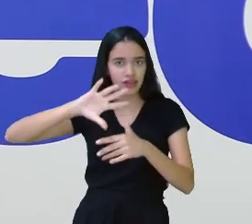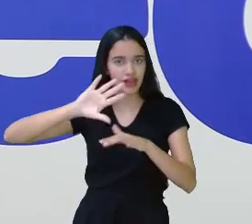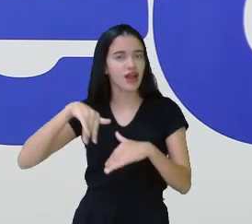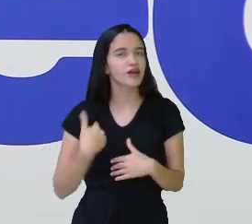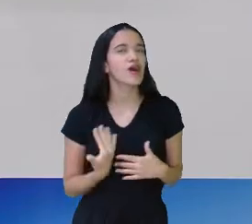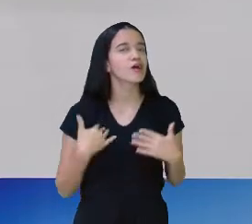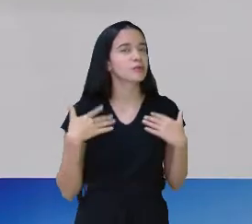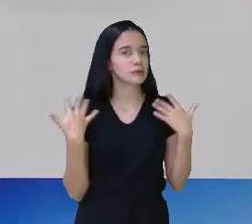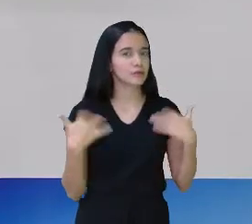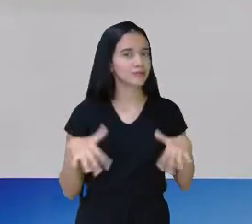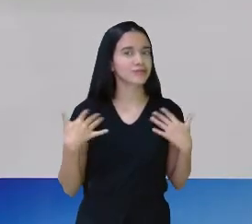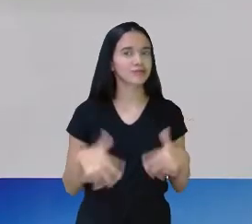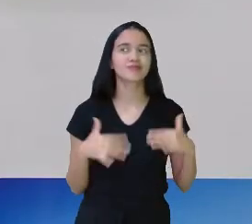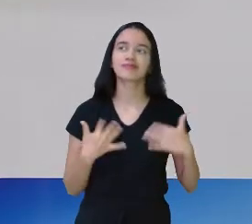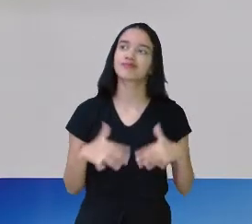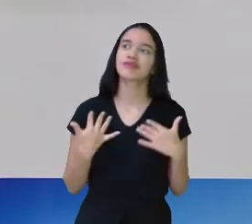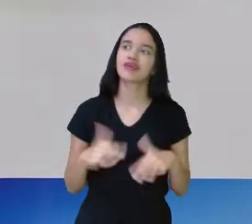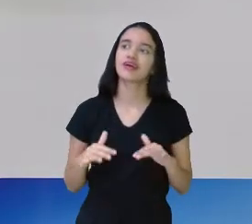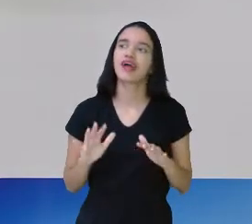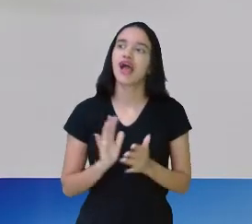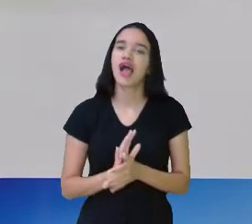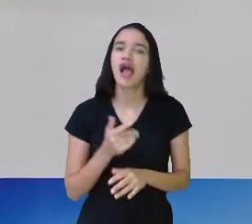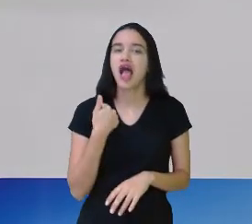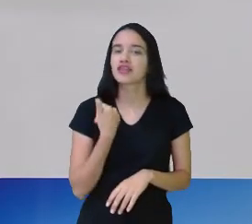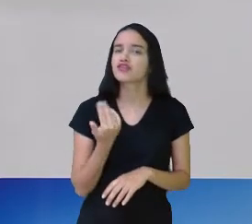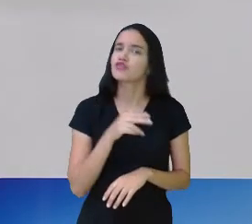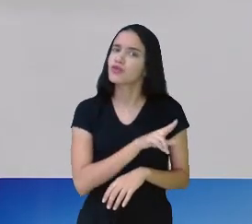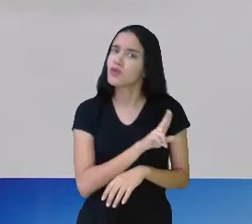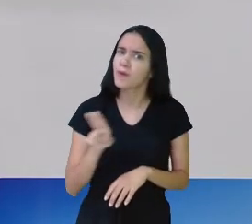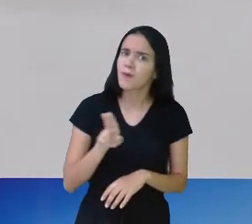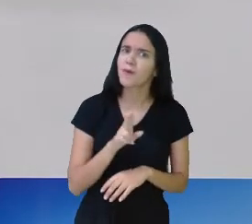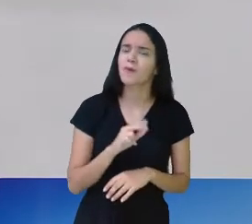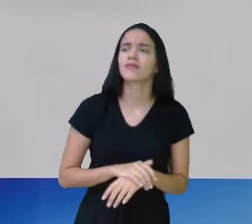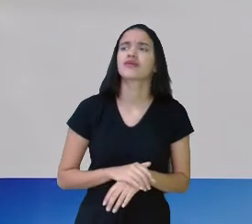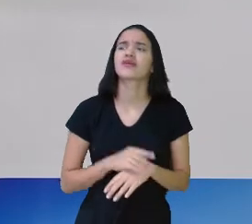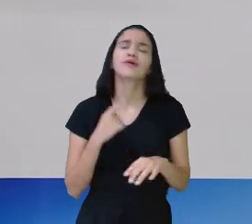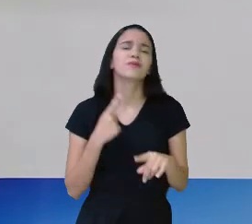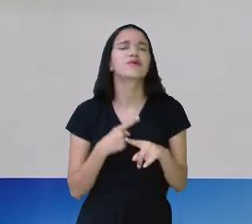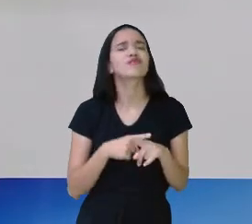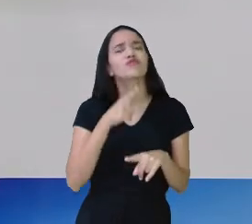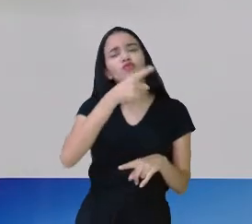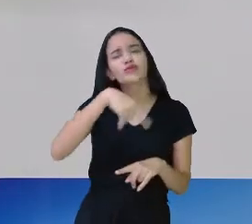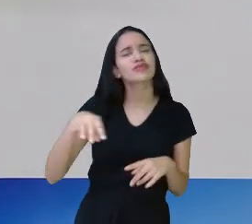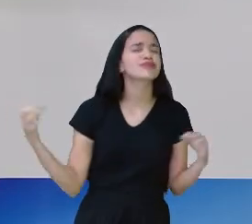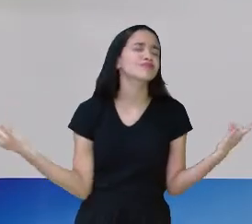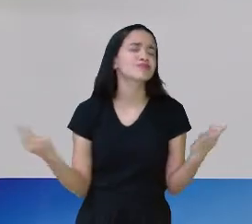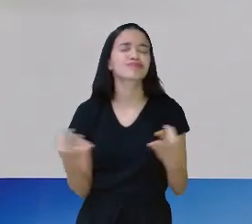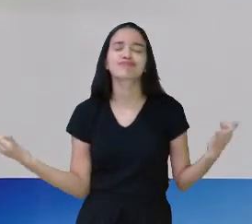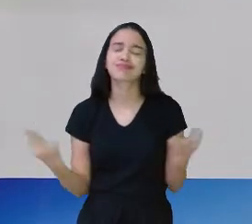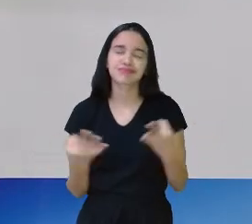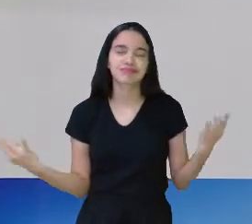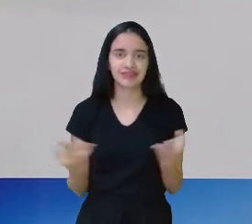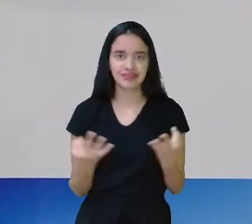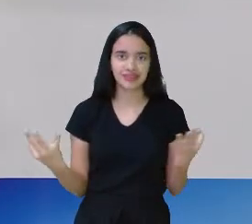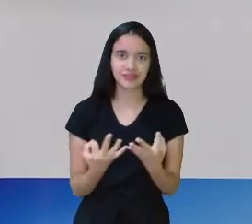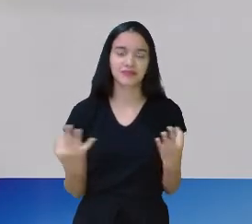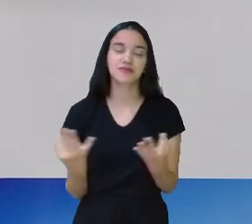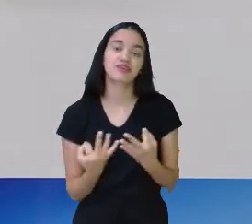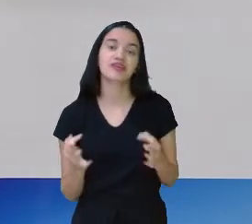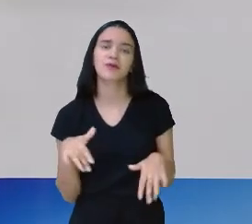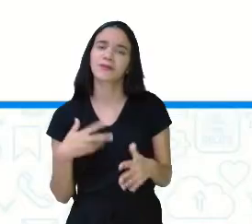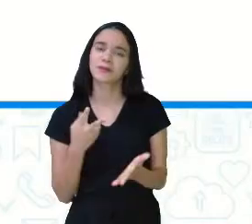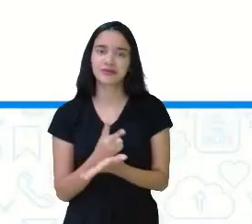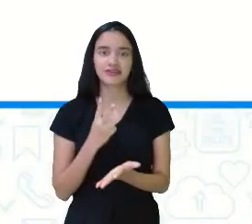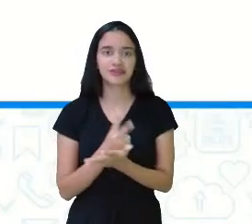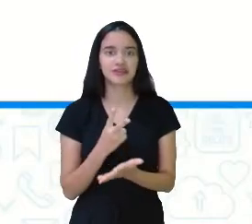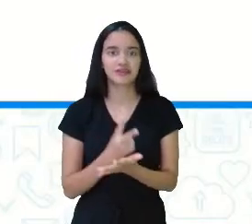Gente, deixa eu pelo menos botar o nome, porque vocês arrasaram. Vocês arrasaram como